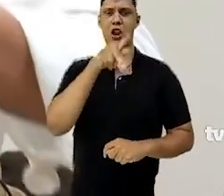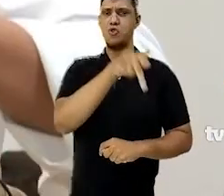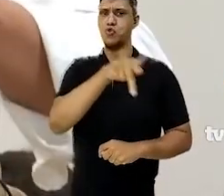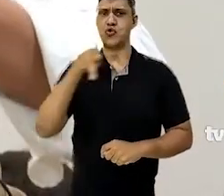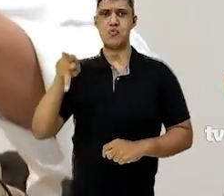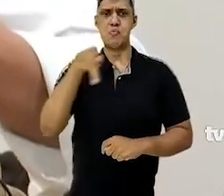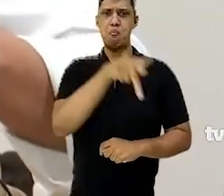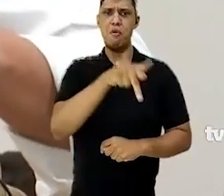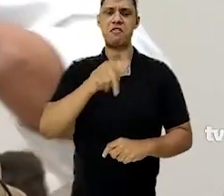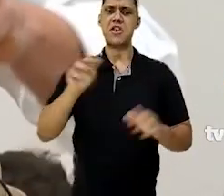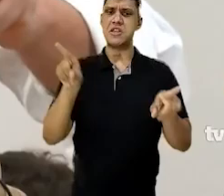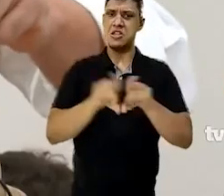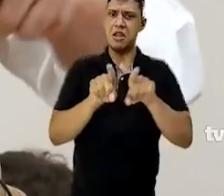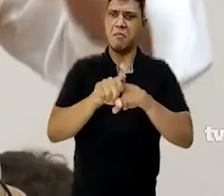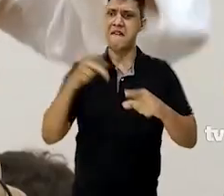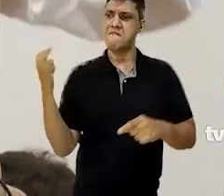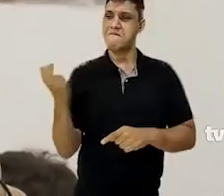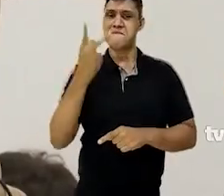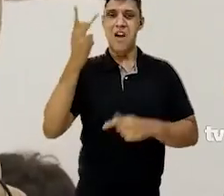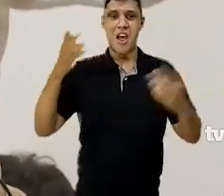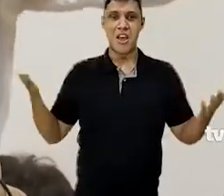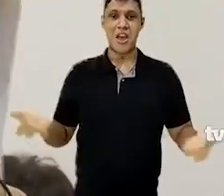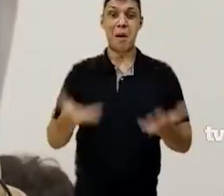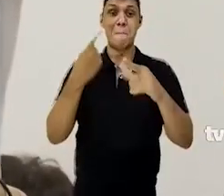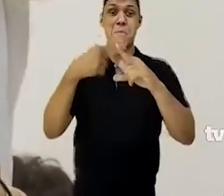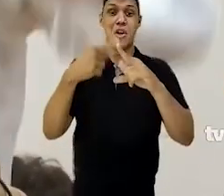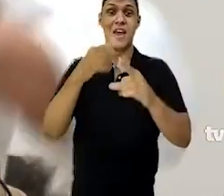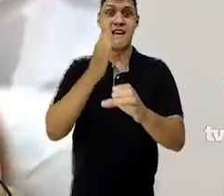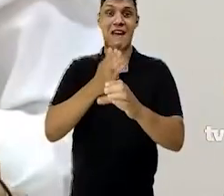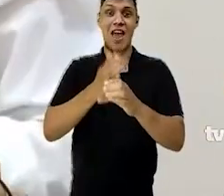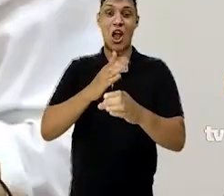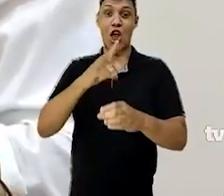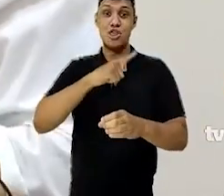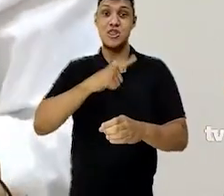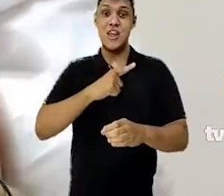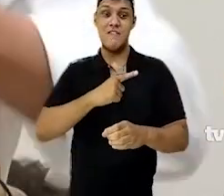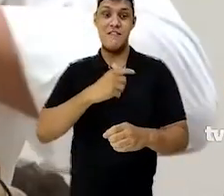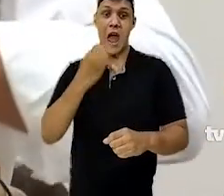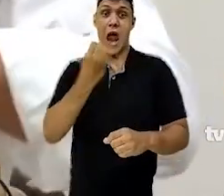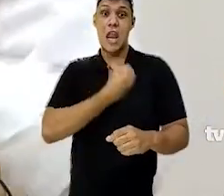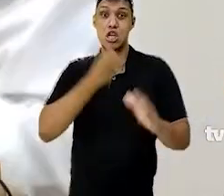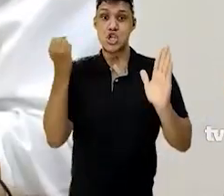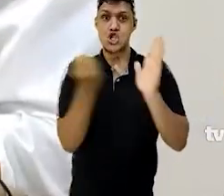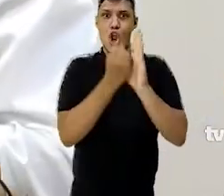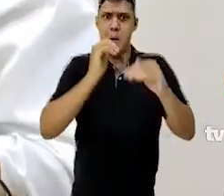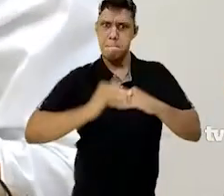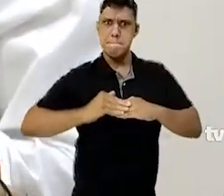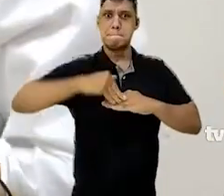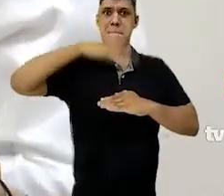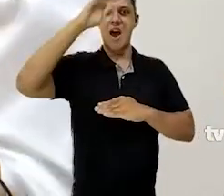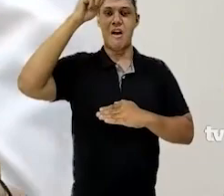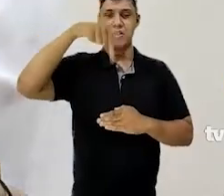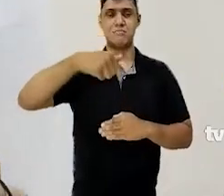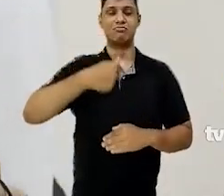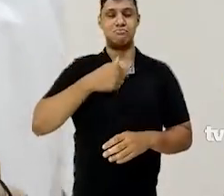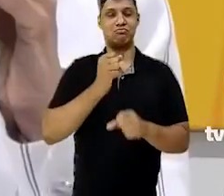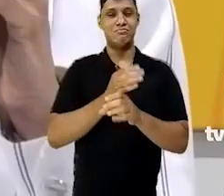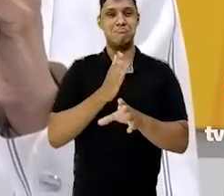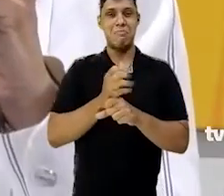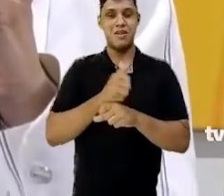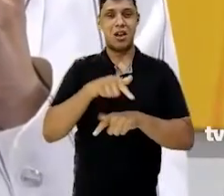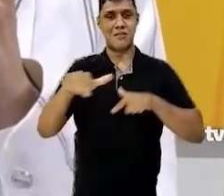que valoriza, e por isso Caicó teve a sua maior nota de todos os tempos na sua história no IDEB, na gestão Batata. Obrigada,